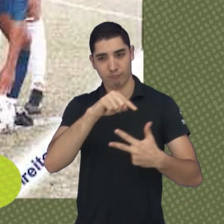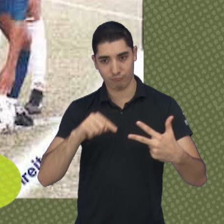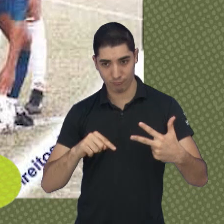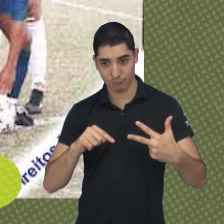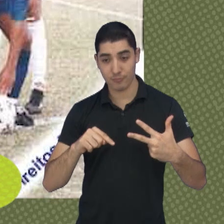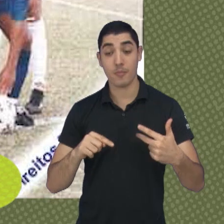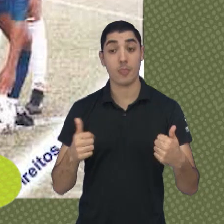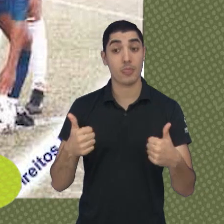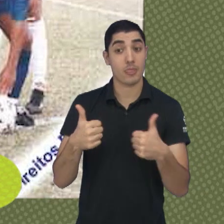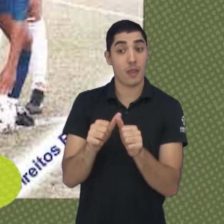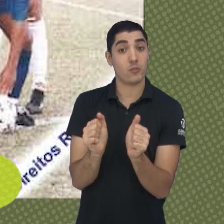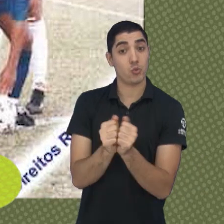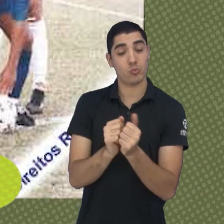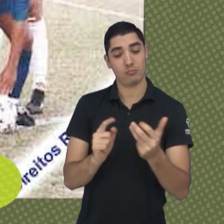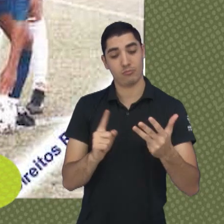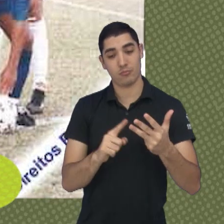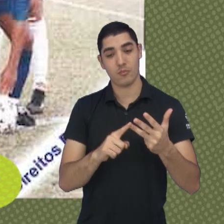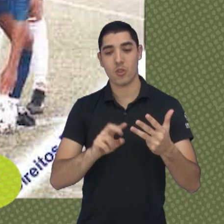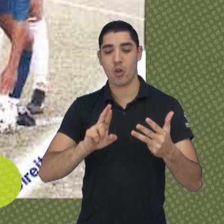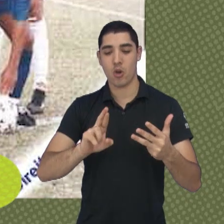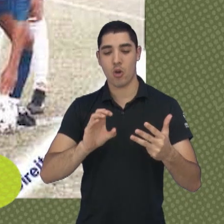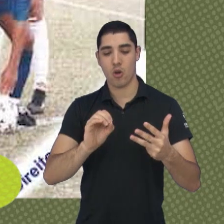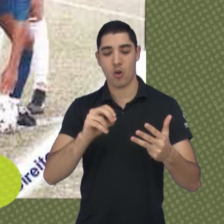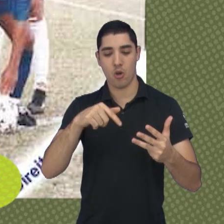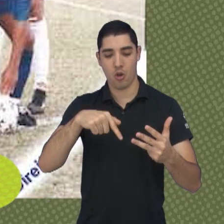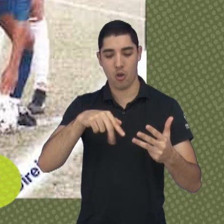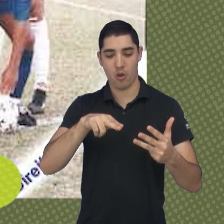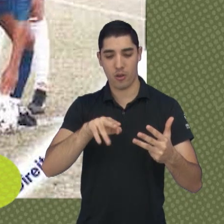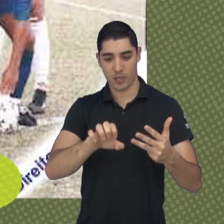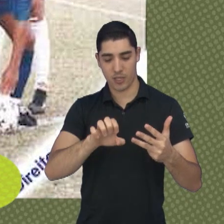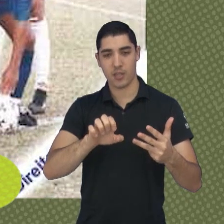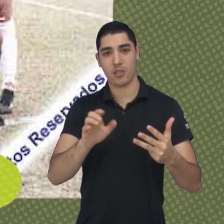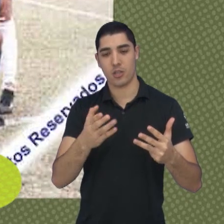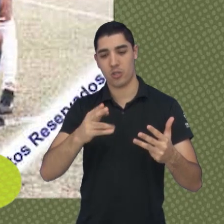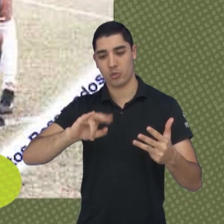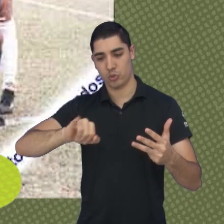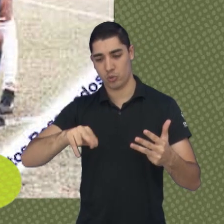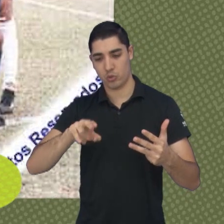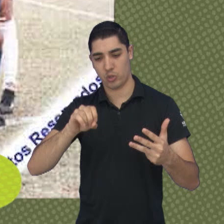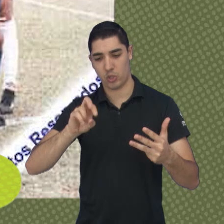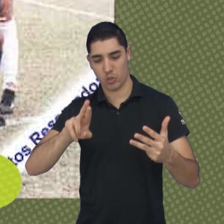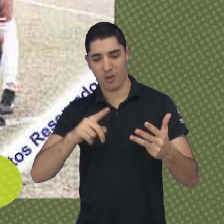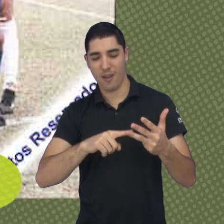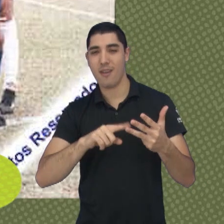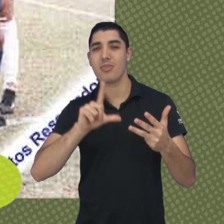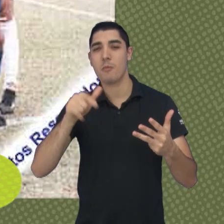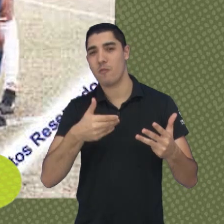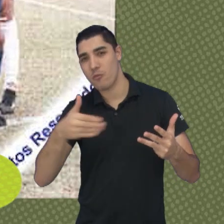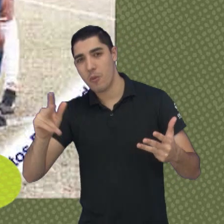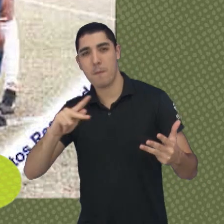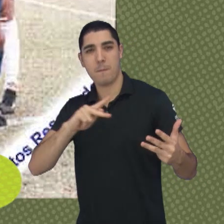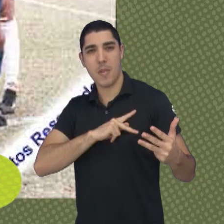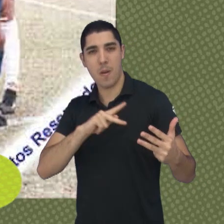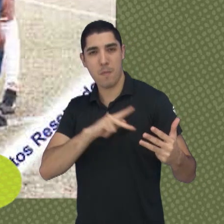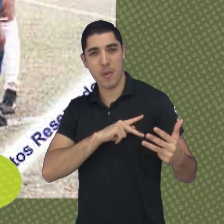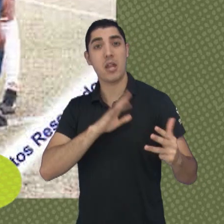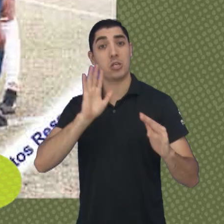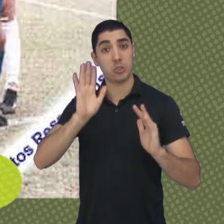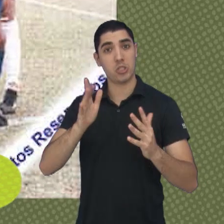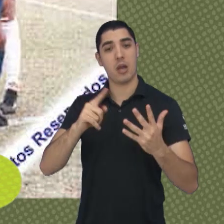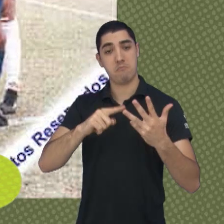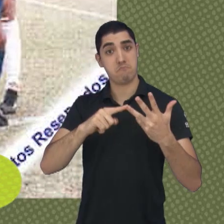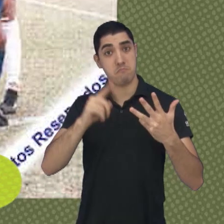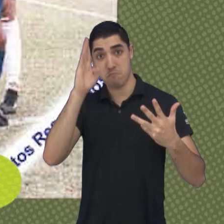tinha Roque Júnior, que na época era júnior e depois saiu para o Palmeiras. Em 2002 foi campeão do mundo com a